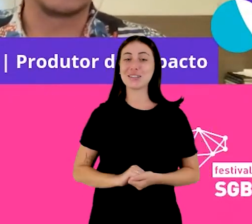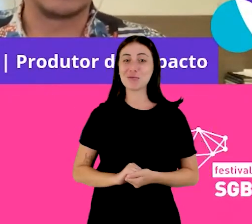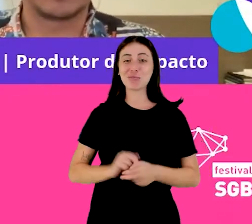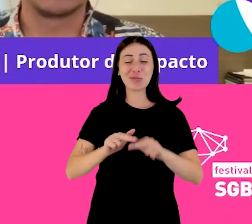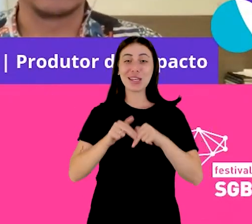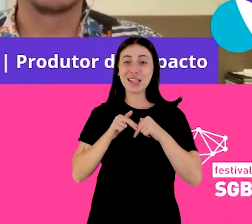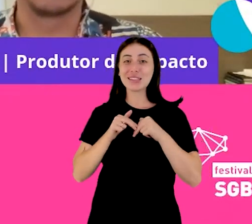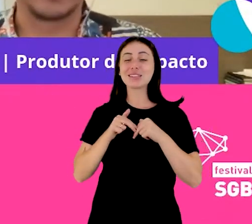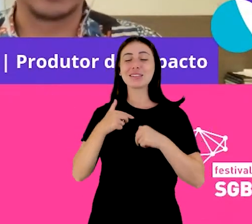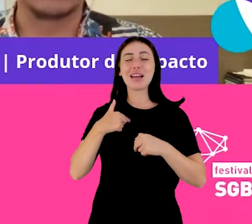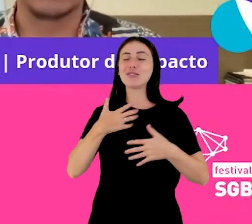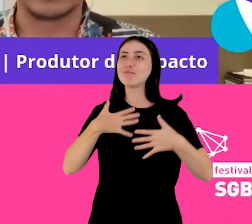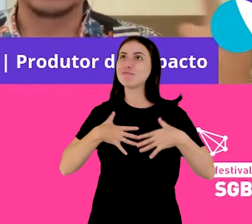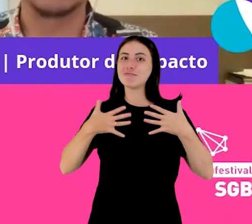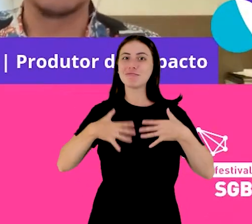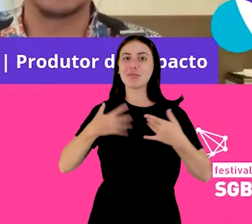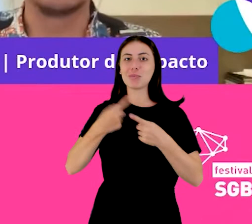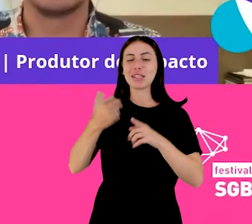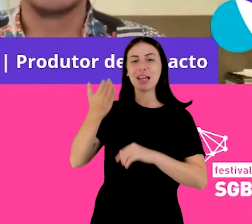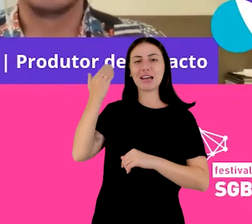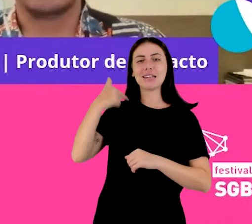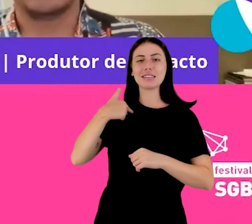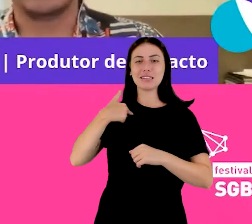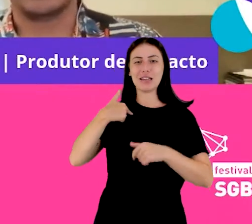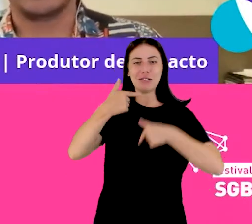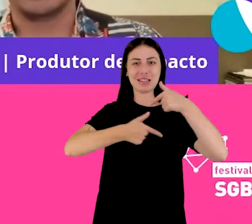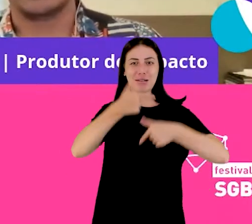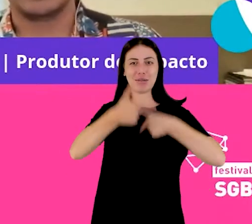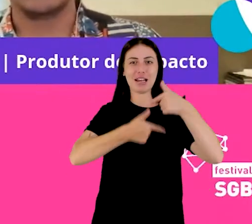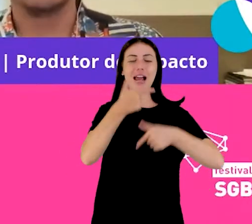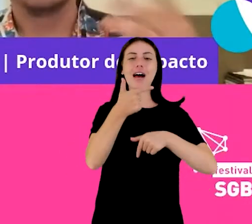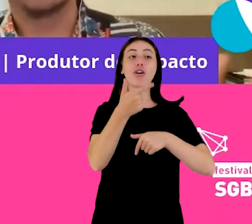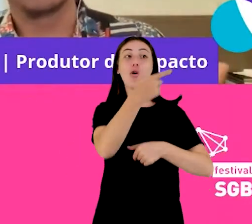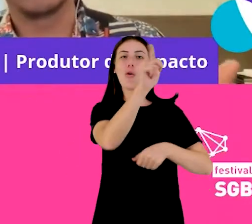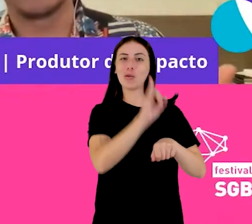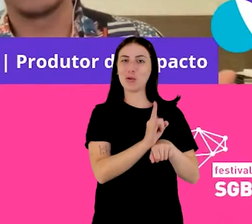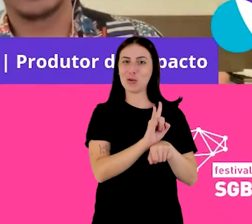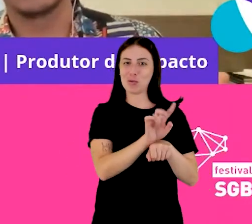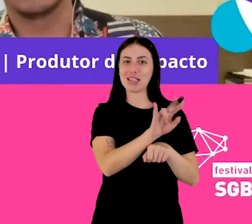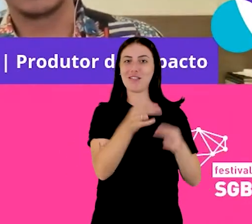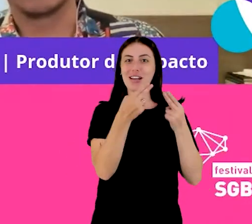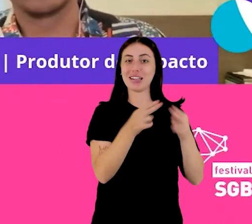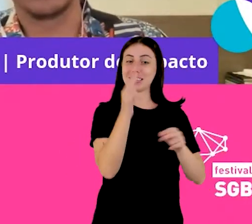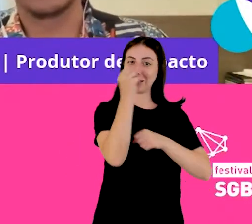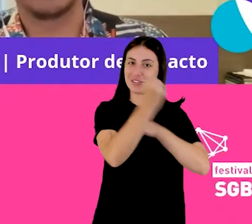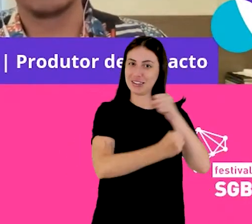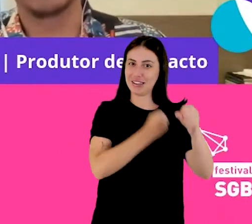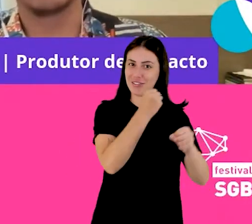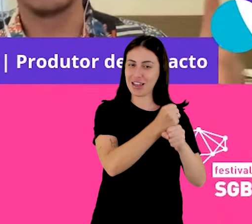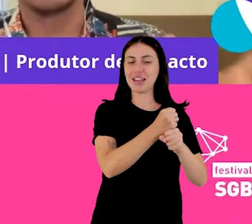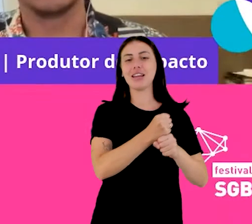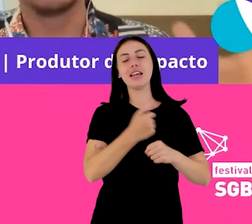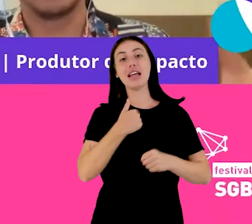Laboratório Cisco, estava produzindo um outro documentário que vai ser lançado ano que vem. E aí teve a oportunidade, a gente participou do DocSP,